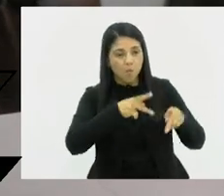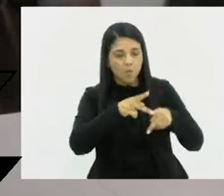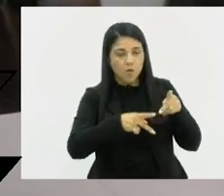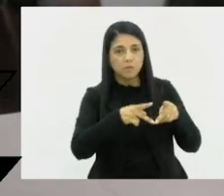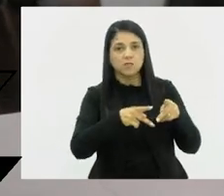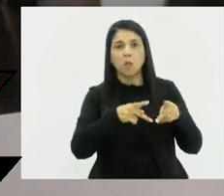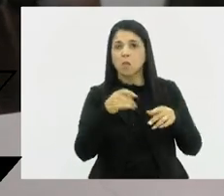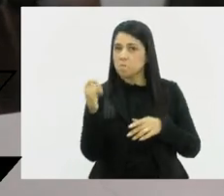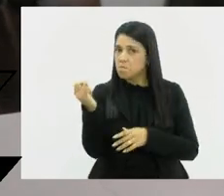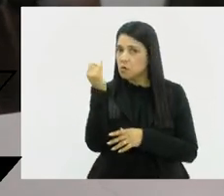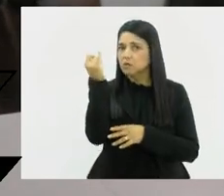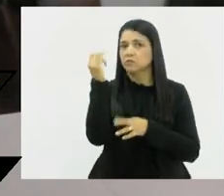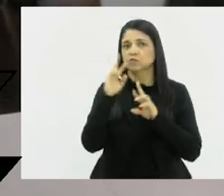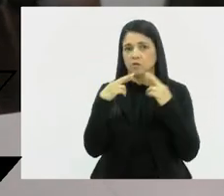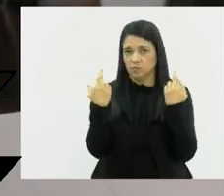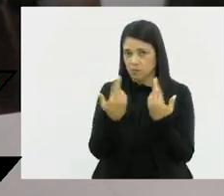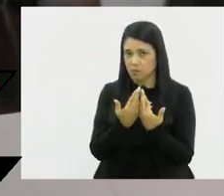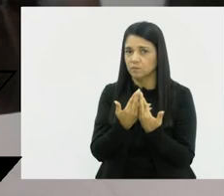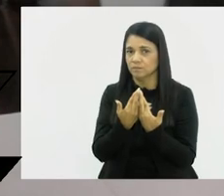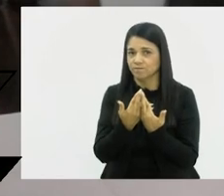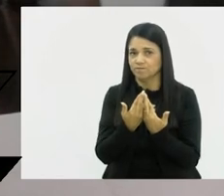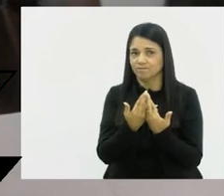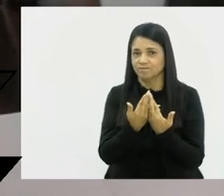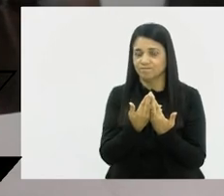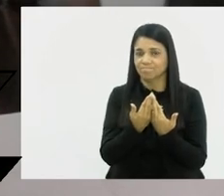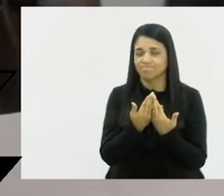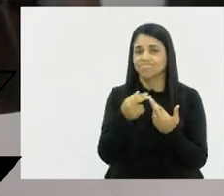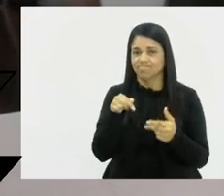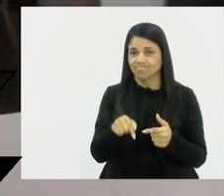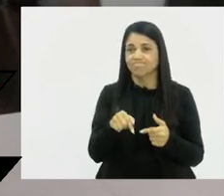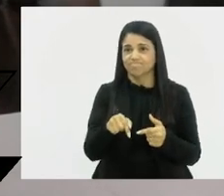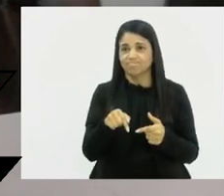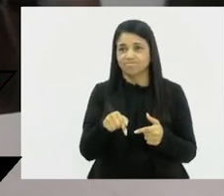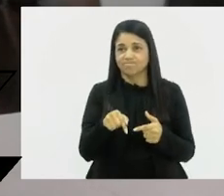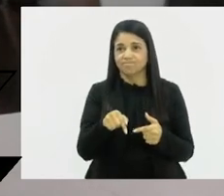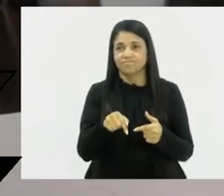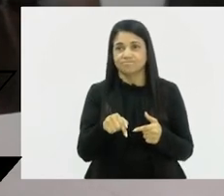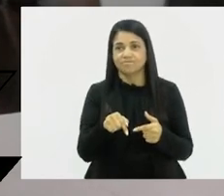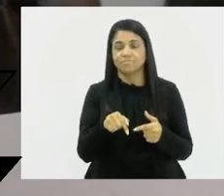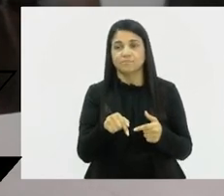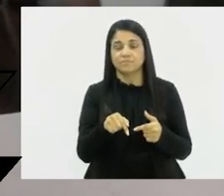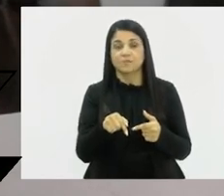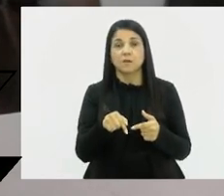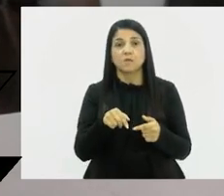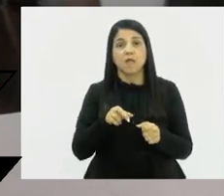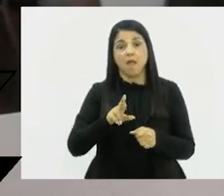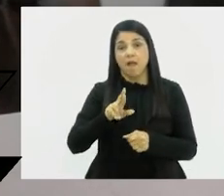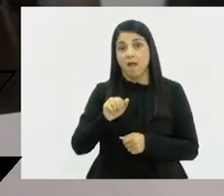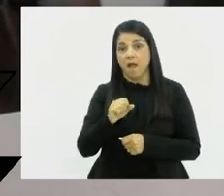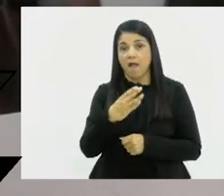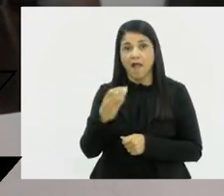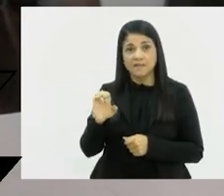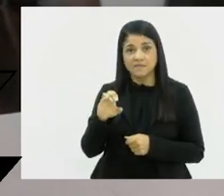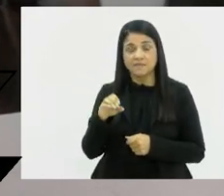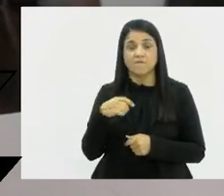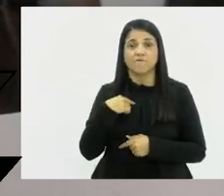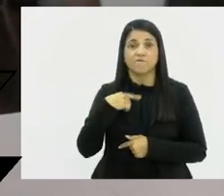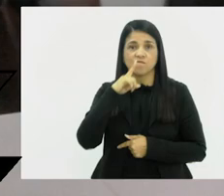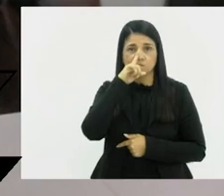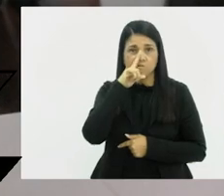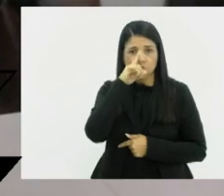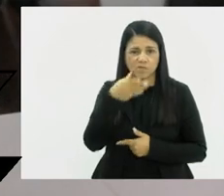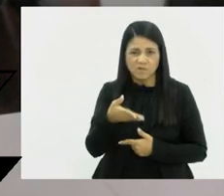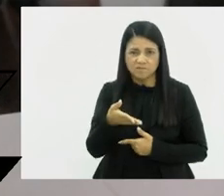essa reunião é importante por isso, que essa estigmação ela vai parar aqui, estigmatizar essas raças chamadas de violentas, né?